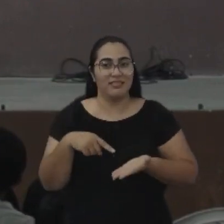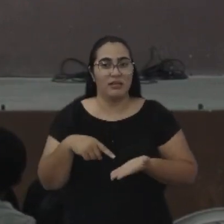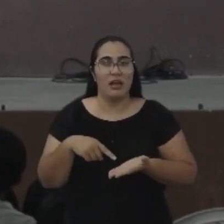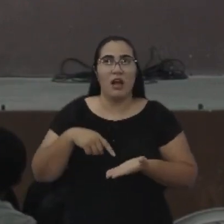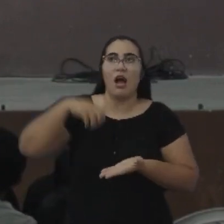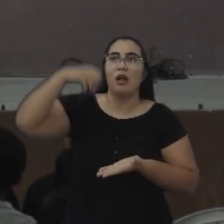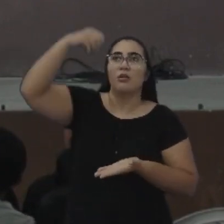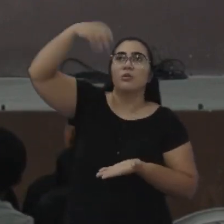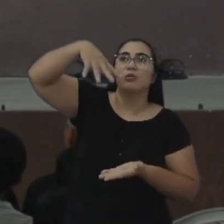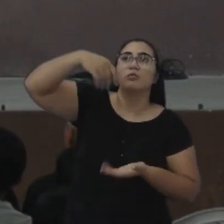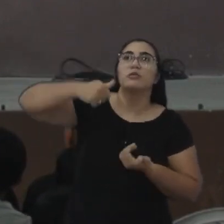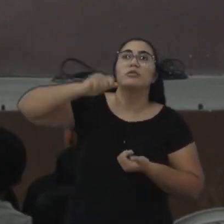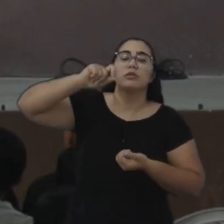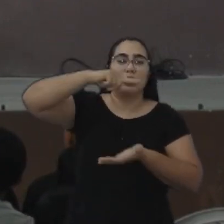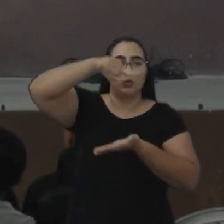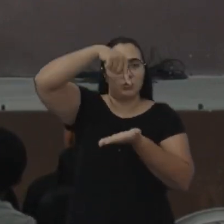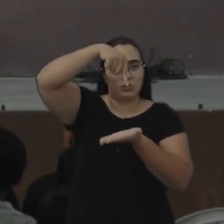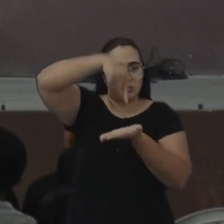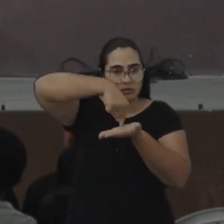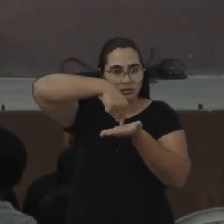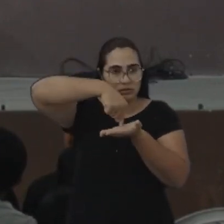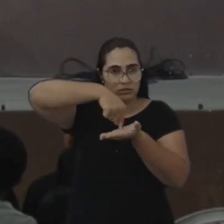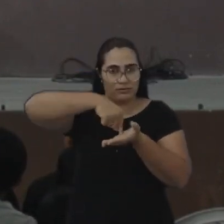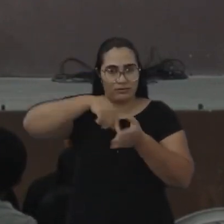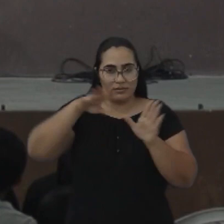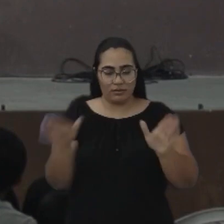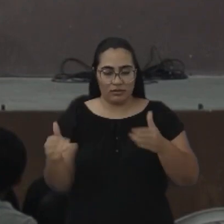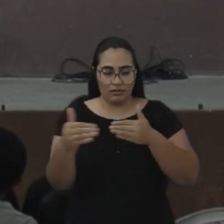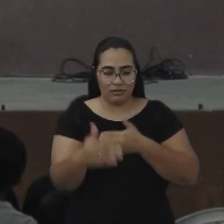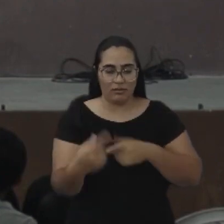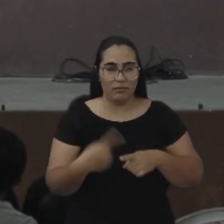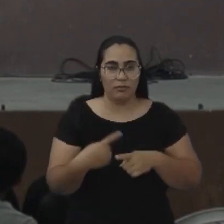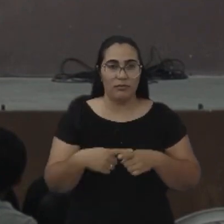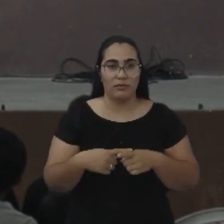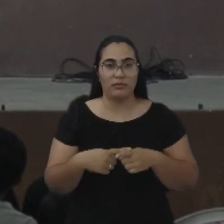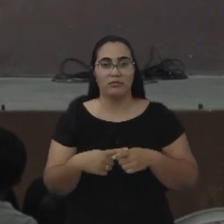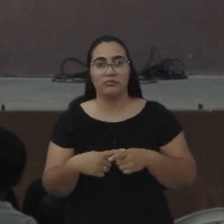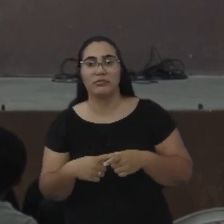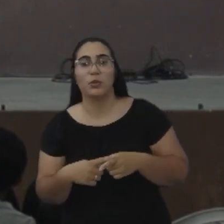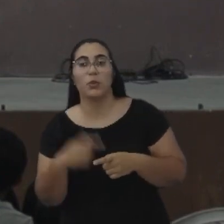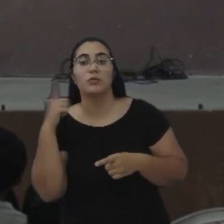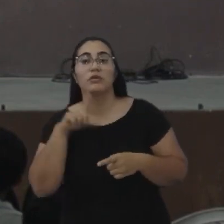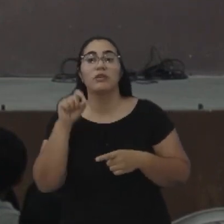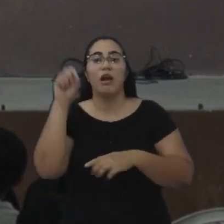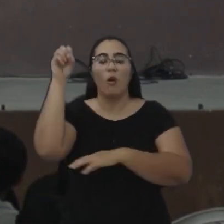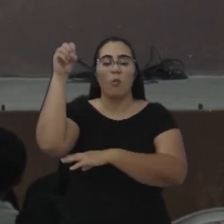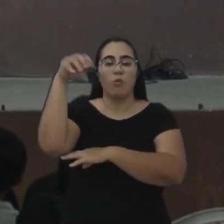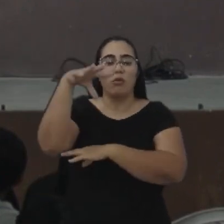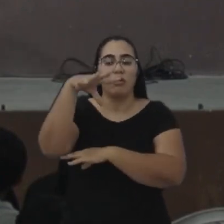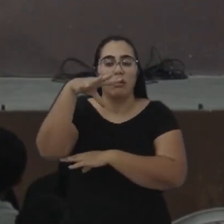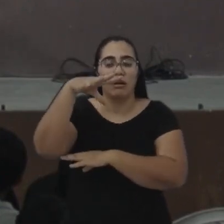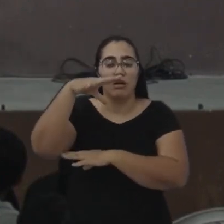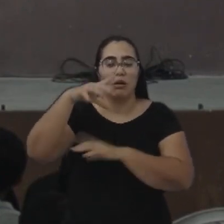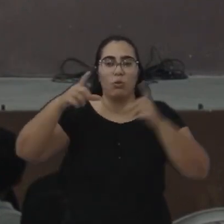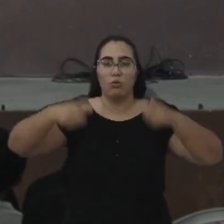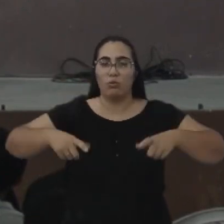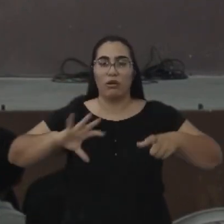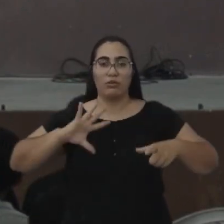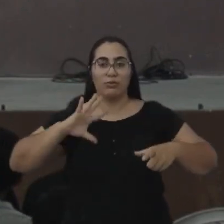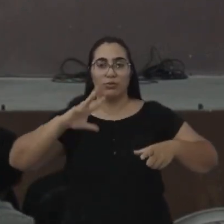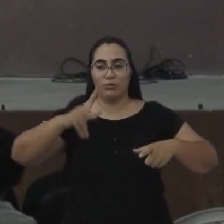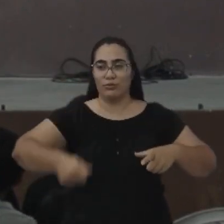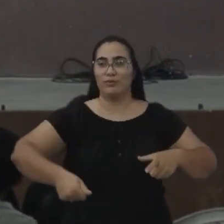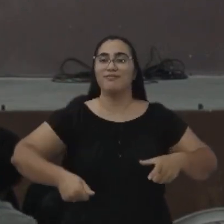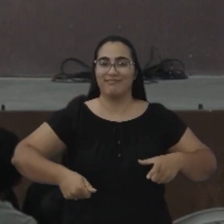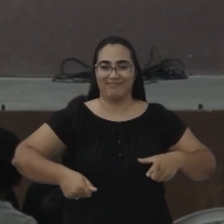lâmpada foi colocada no centro do cômodo porque ela está numa posição para a iluminação de todo o espaço, de todo aquele